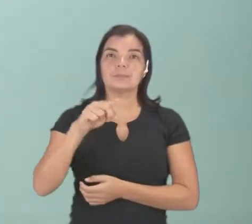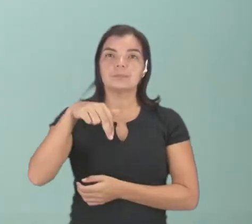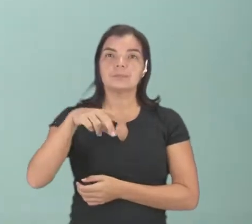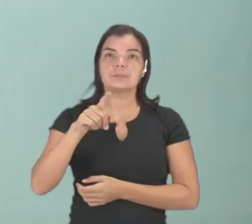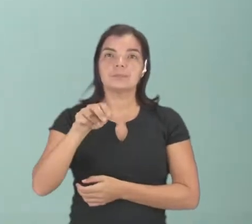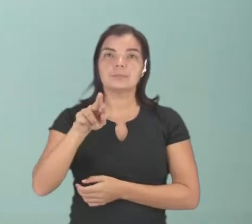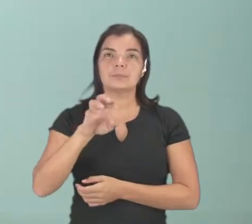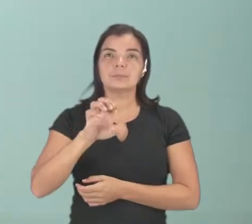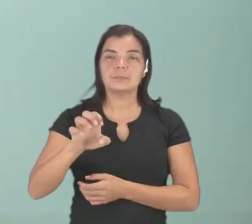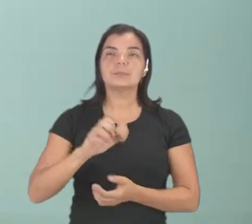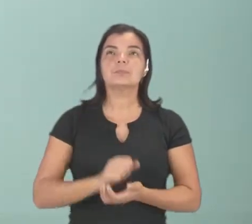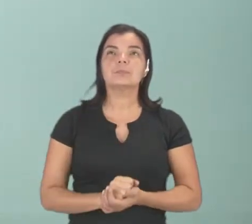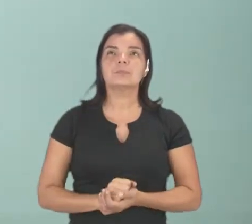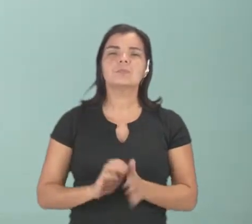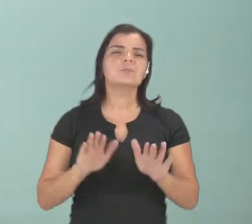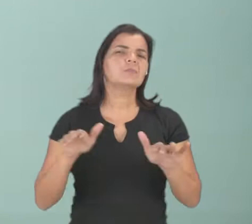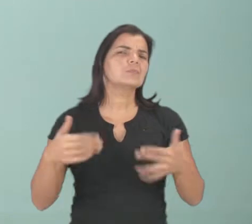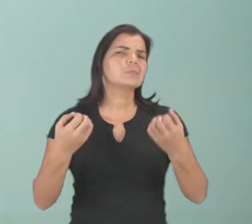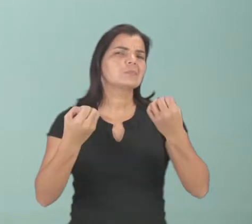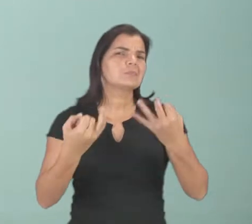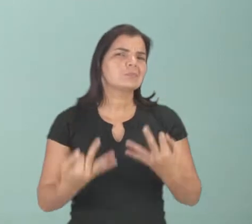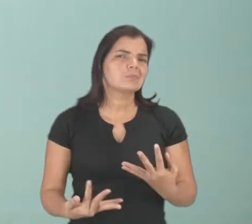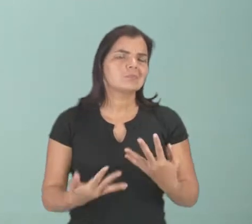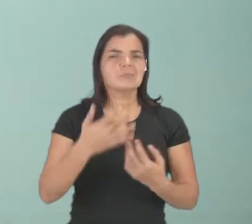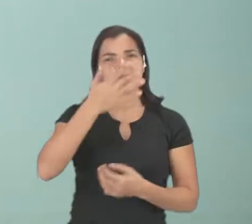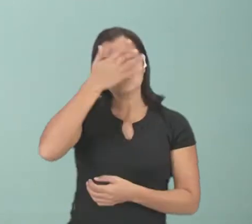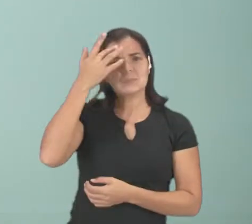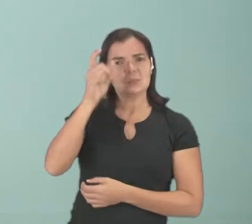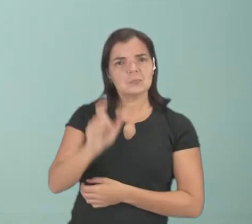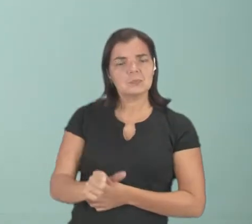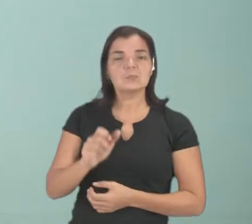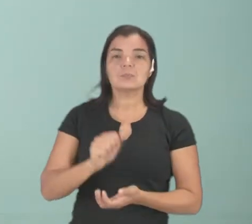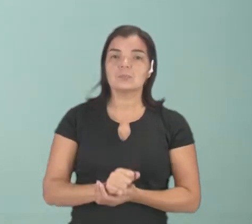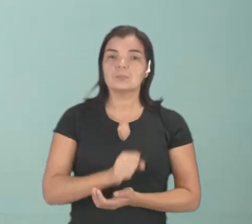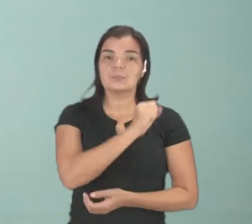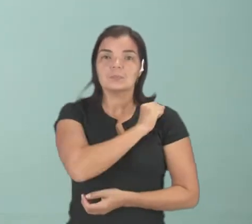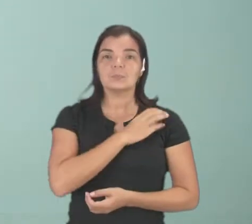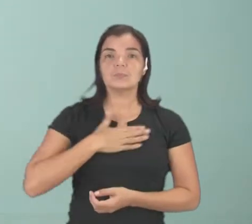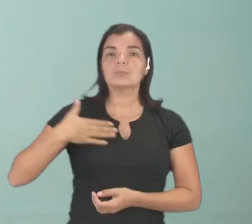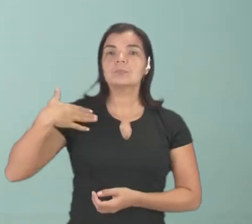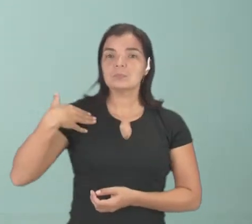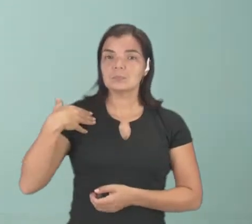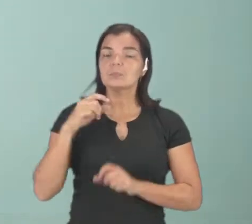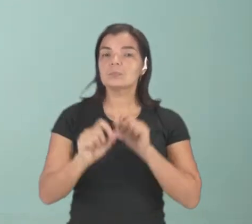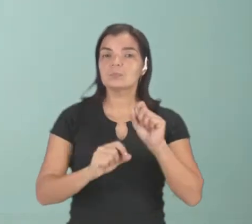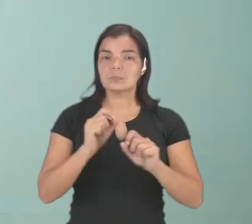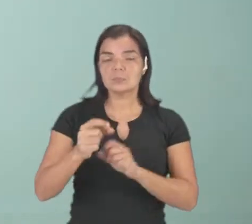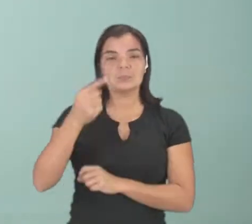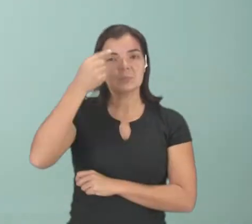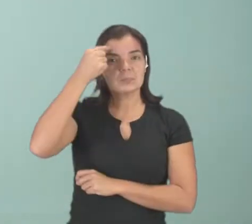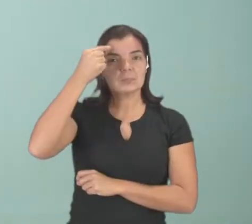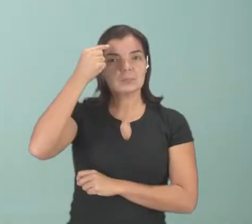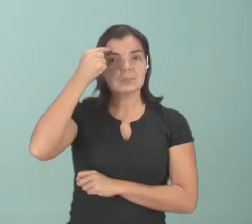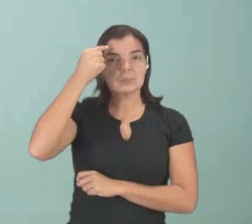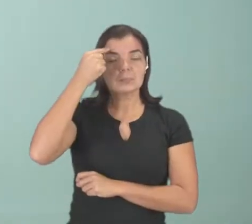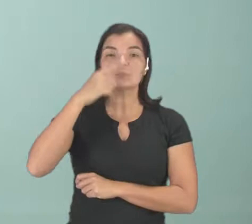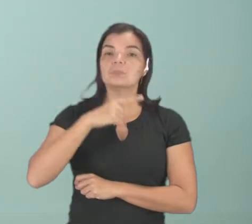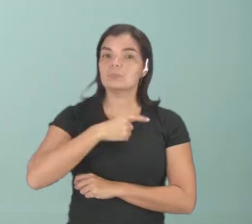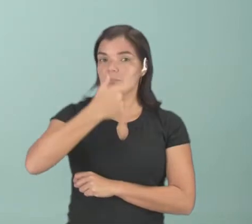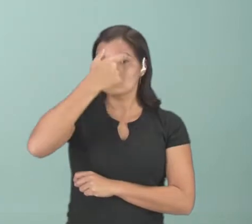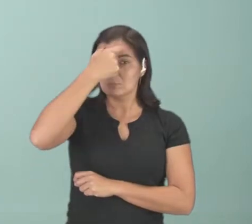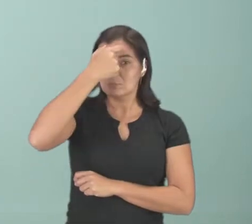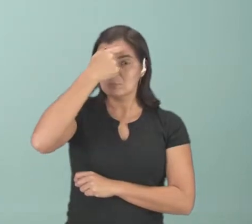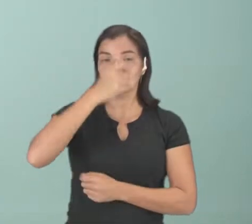Comte-Sponville. Qual seria a definição de ser humano, né? Então, para Aristóteles, o ser humano seria aquele que pensa, aquele que possui